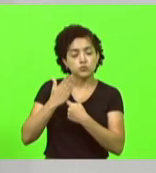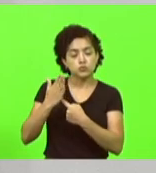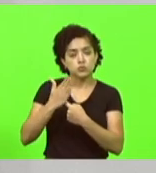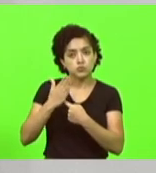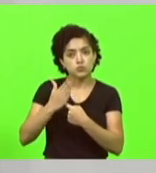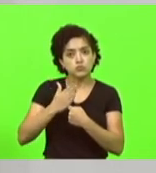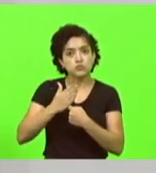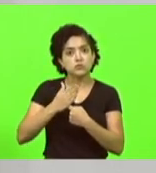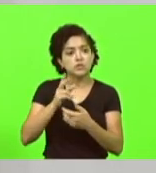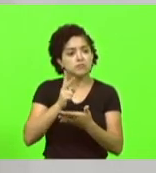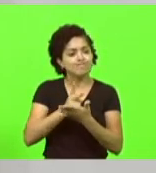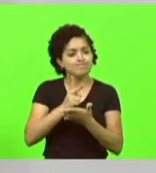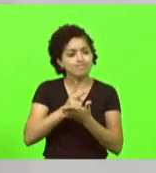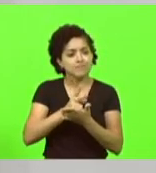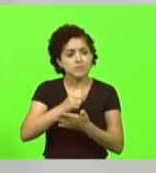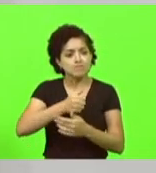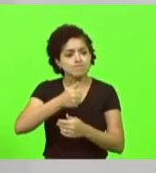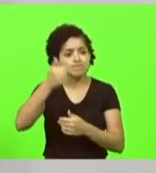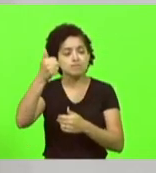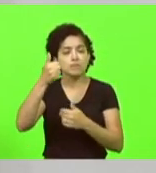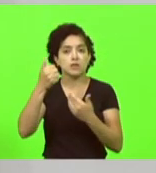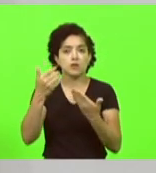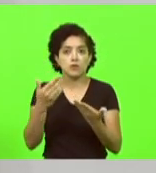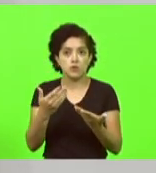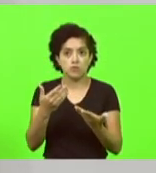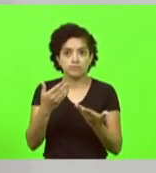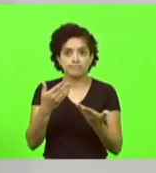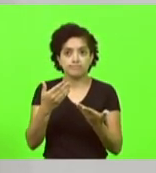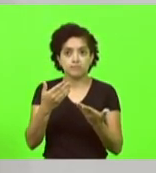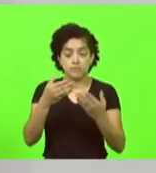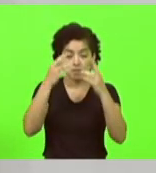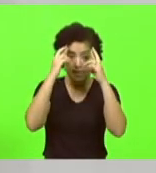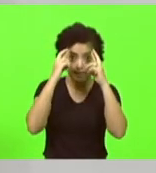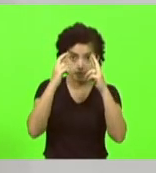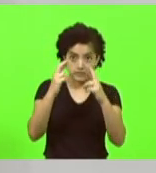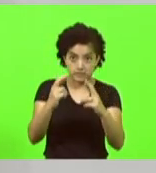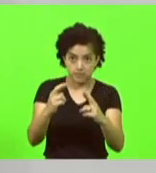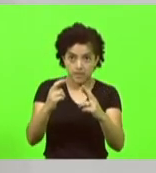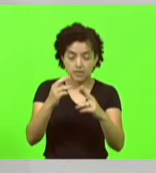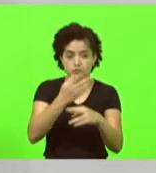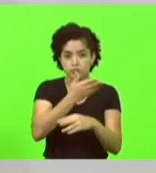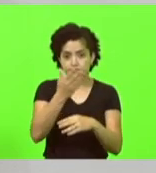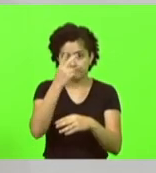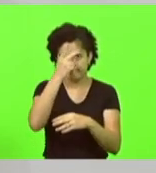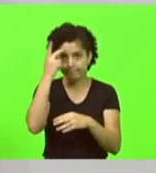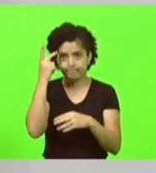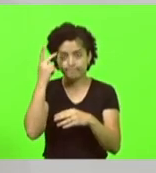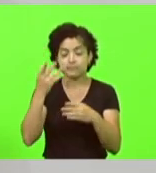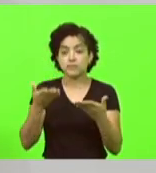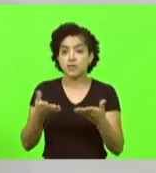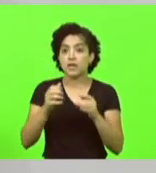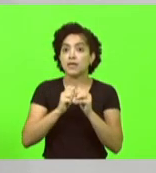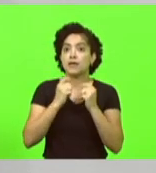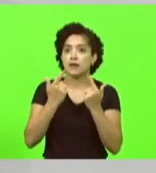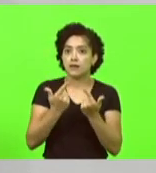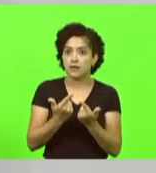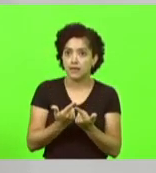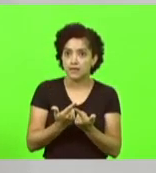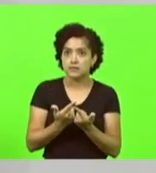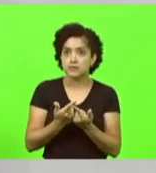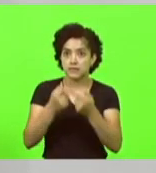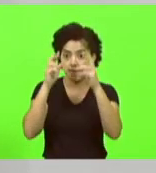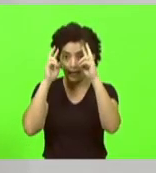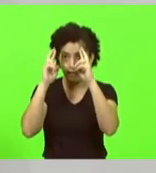melhor e não esquecer nunca do respeito às pessoas. Esse parlamento